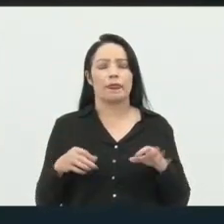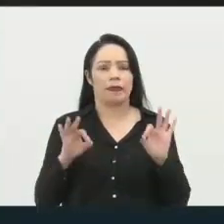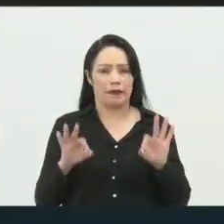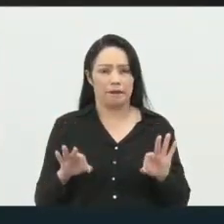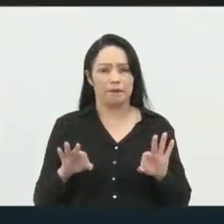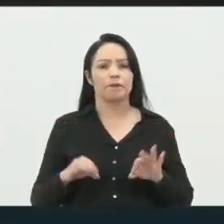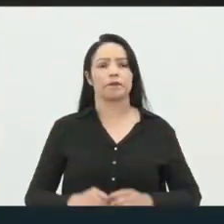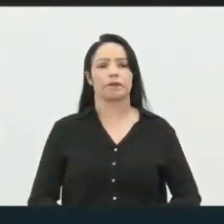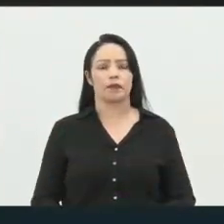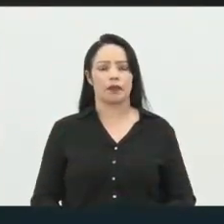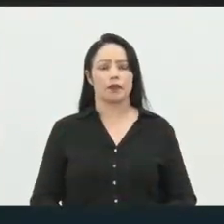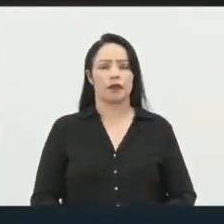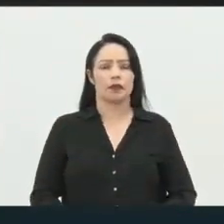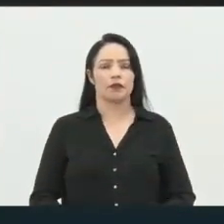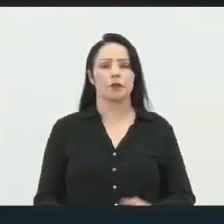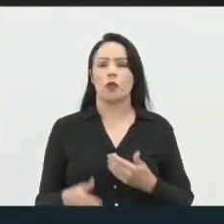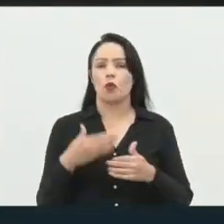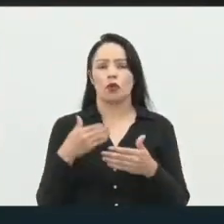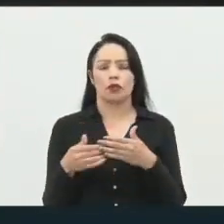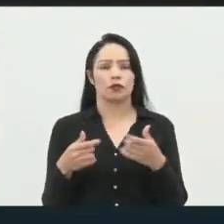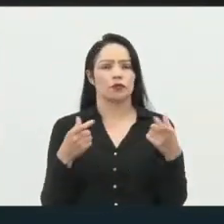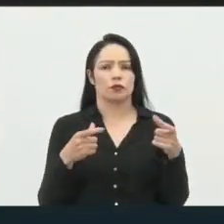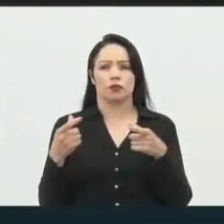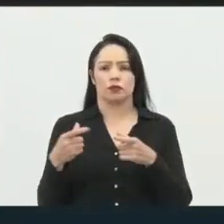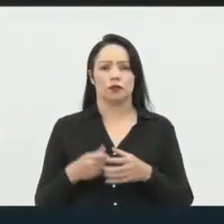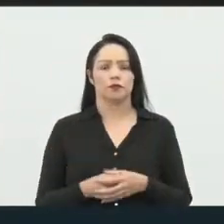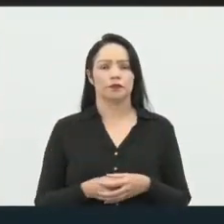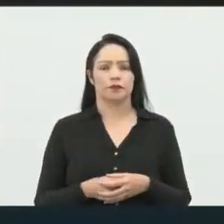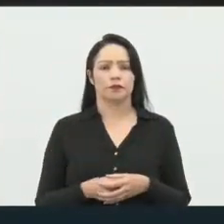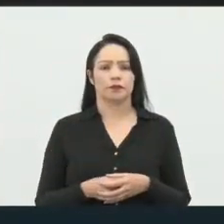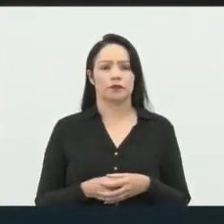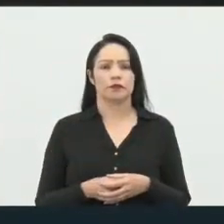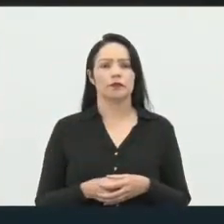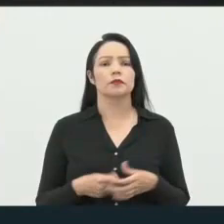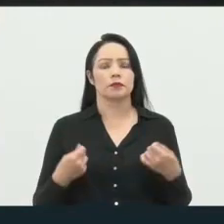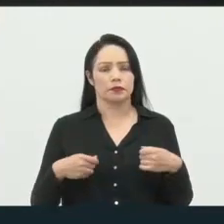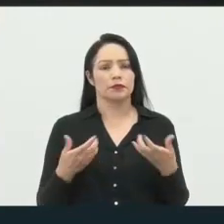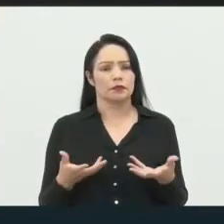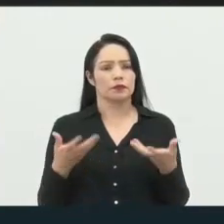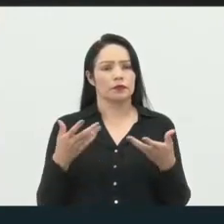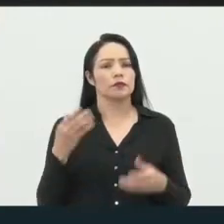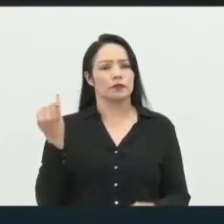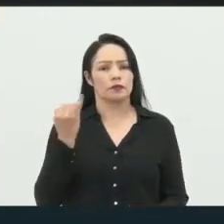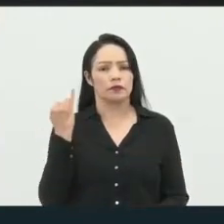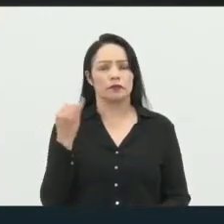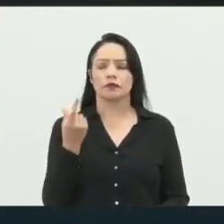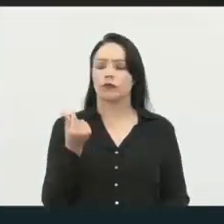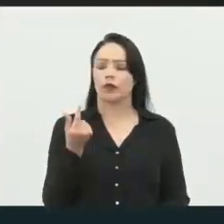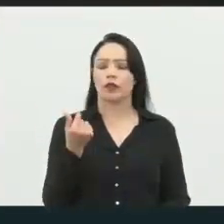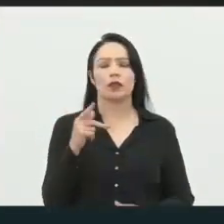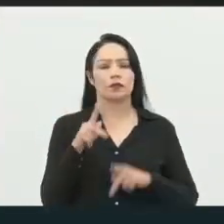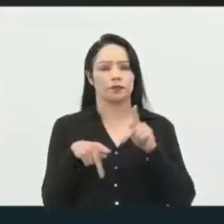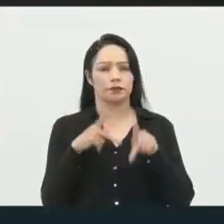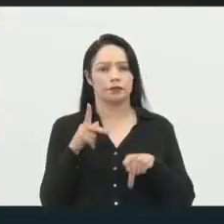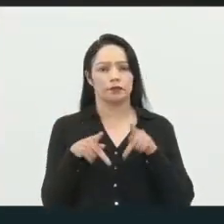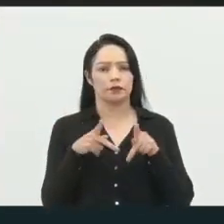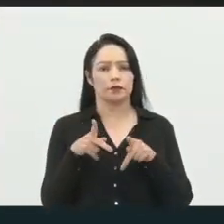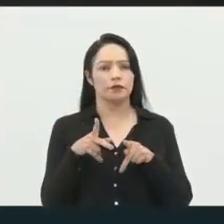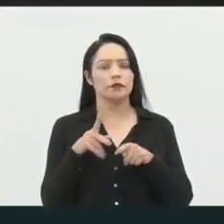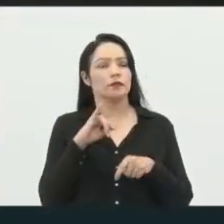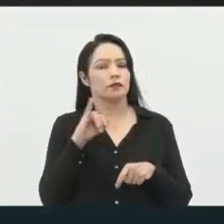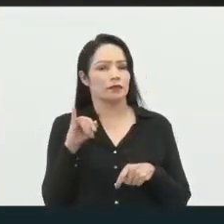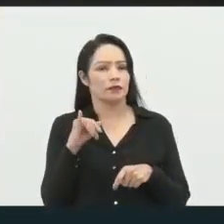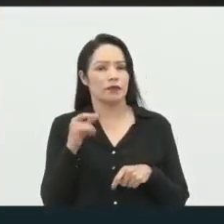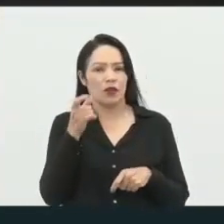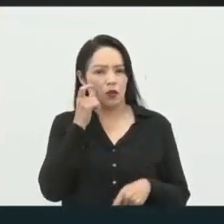seja qual for o equipamento e procurar fazer valer os recursos públicos se esses equipamentos não